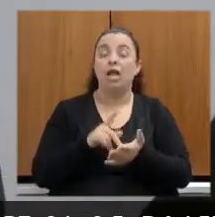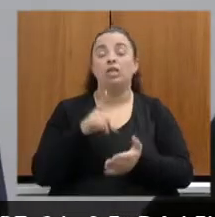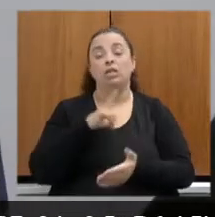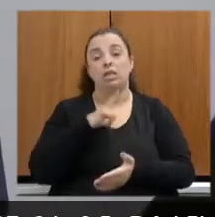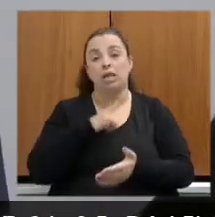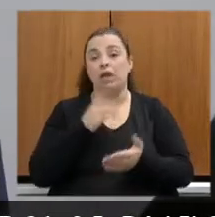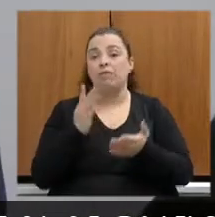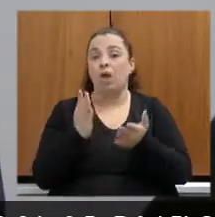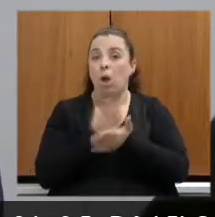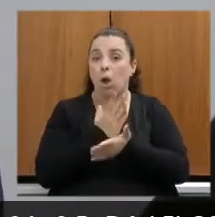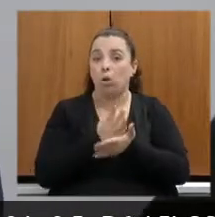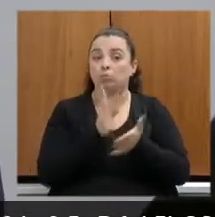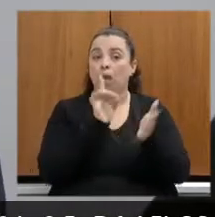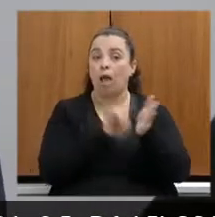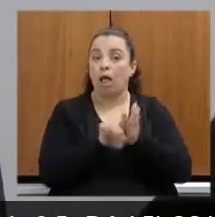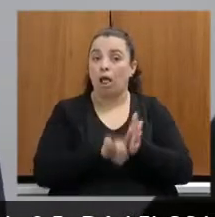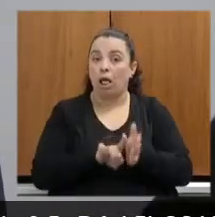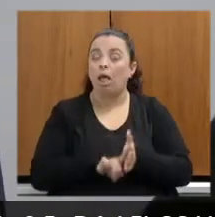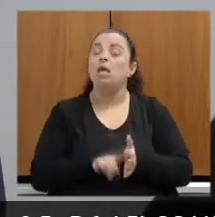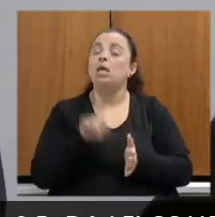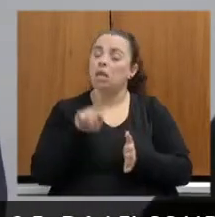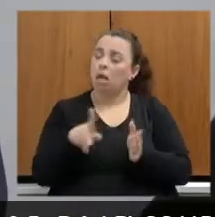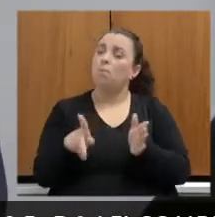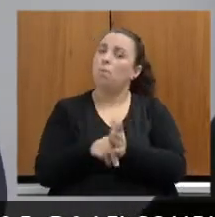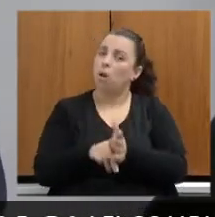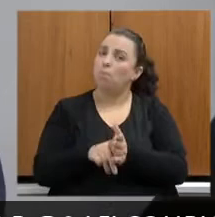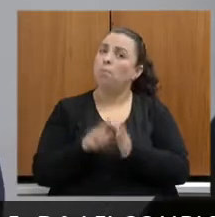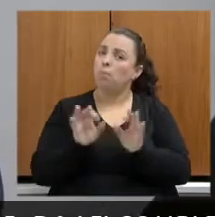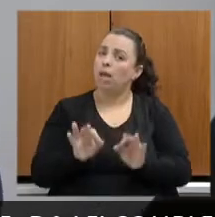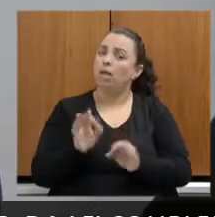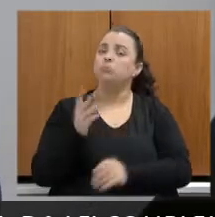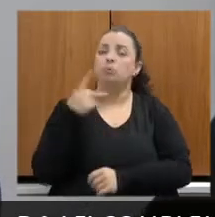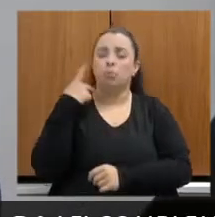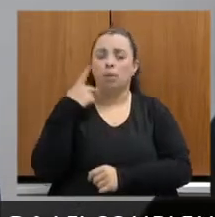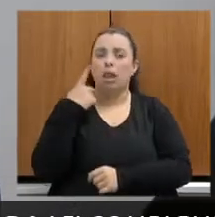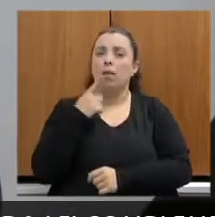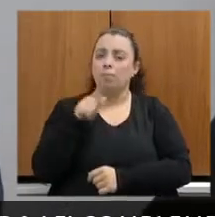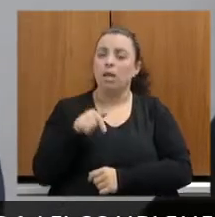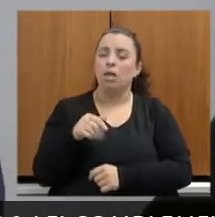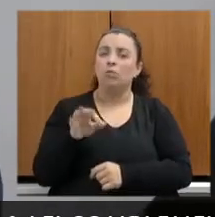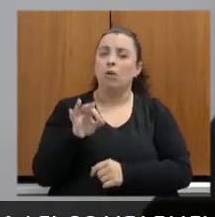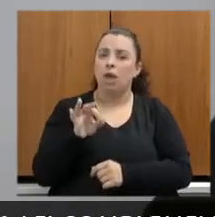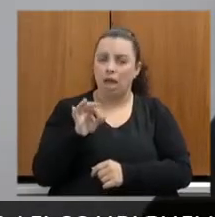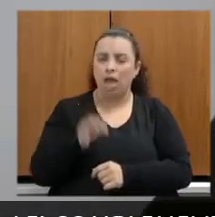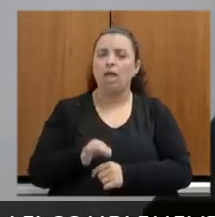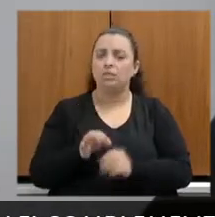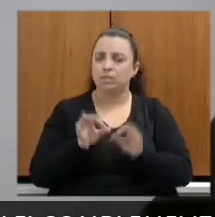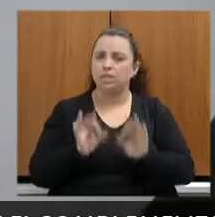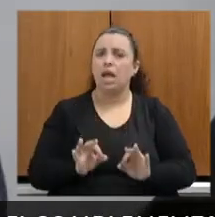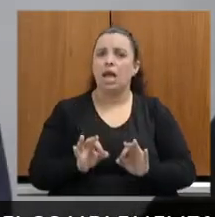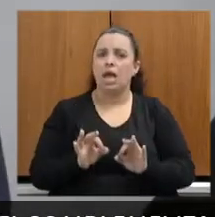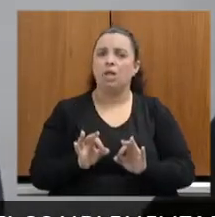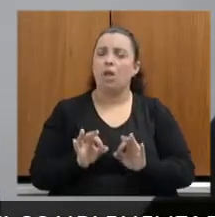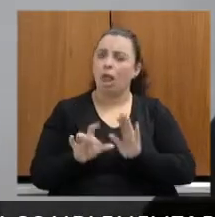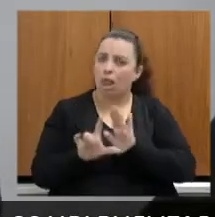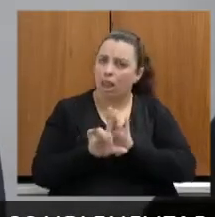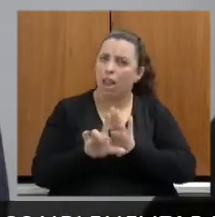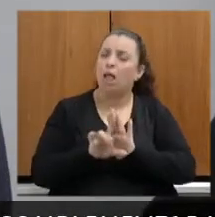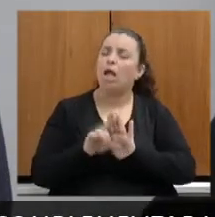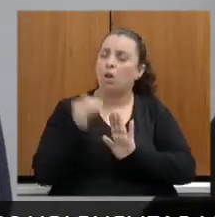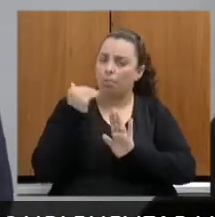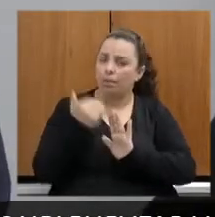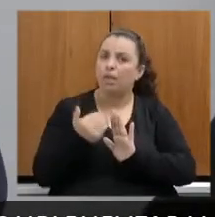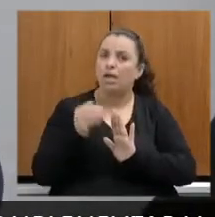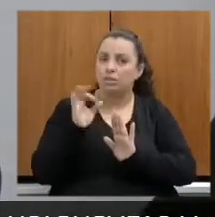solicitações questionamentos é próprio do parlamento é é legítimo o que que se foi dito